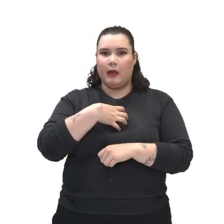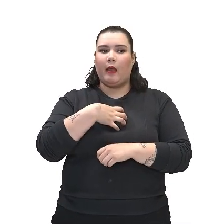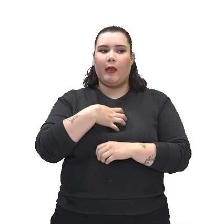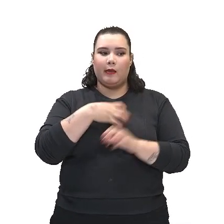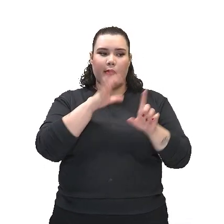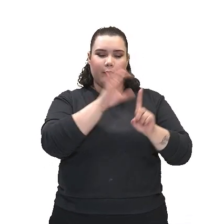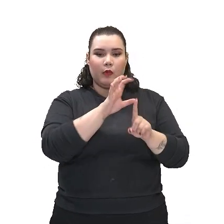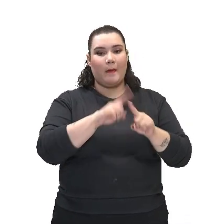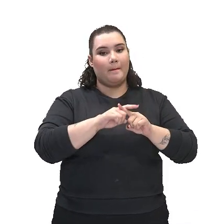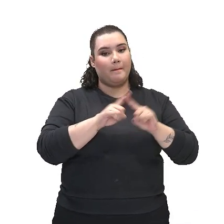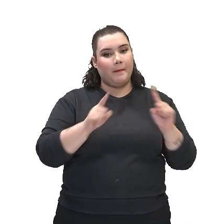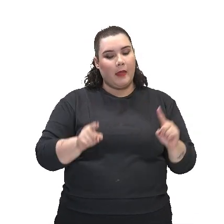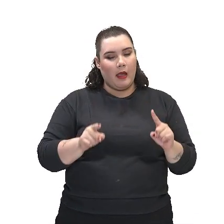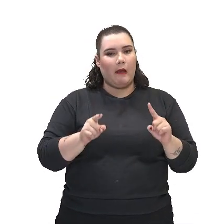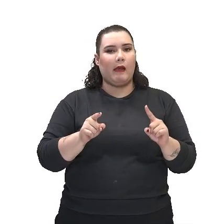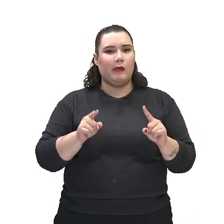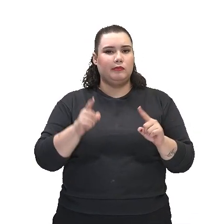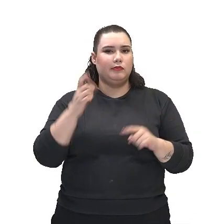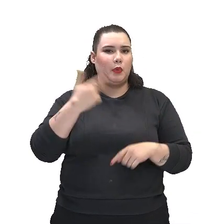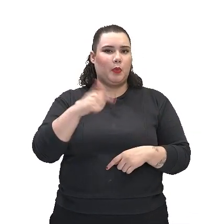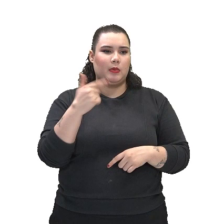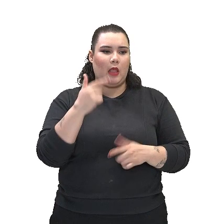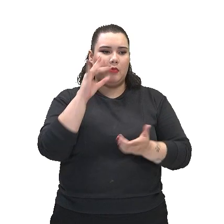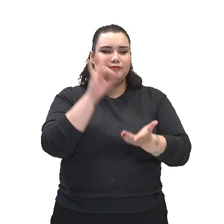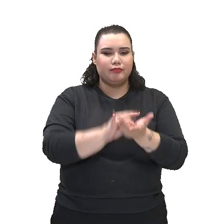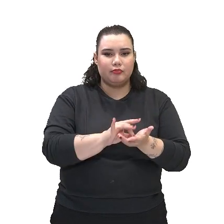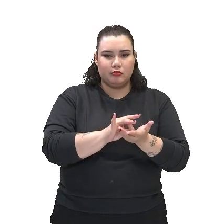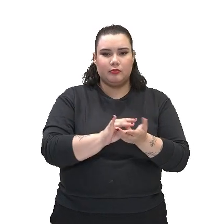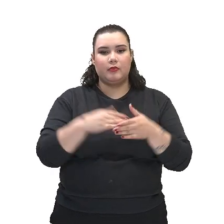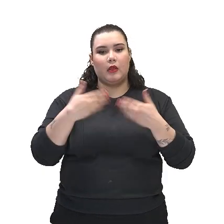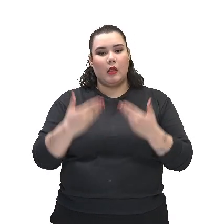sempre bastante pequenos. E também ele diz,